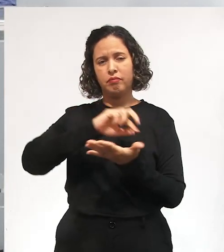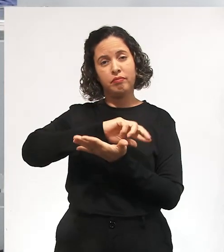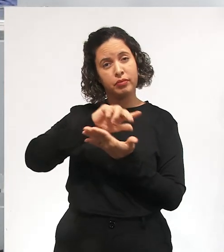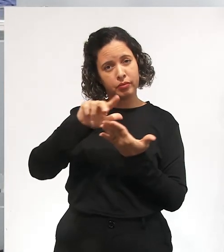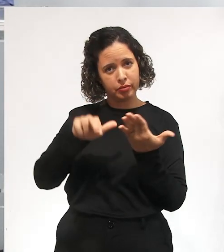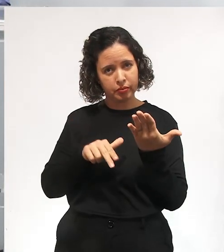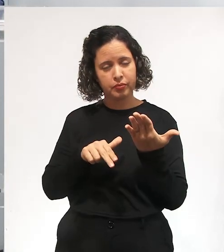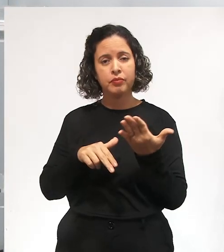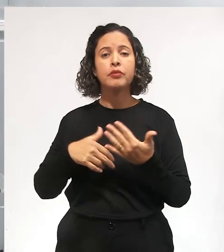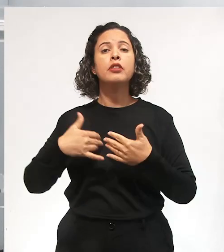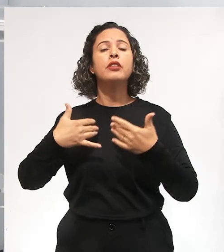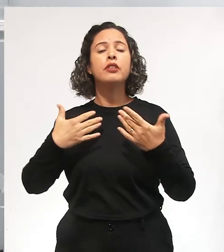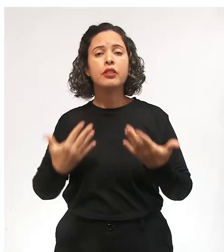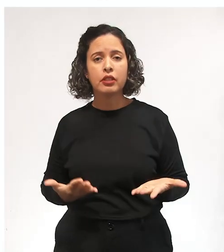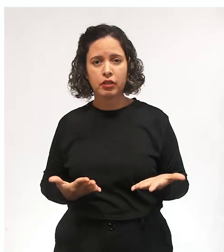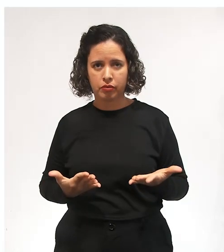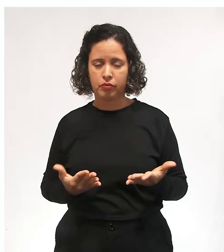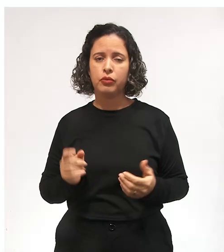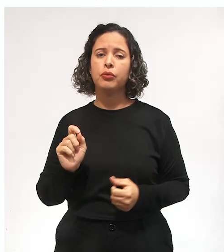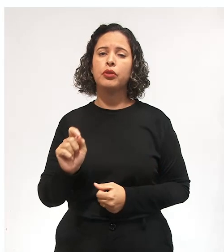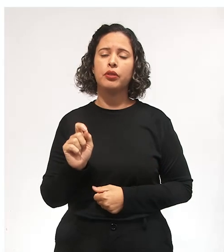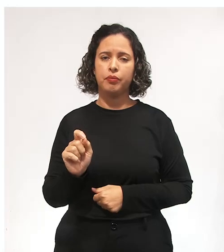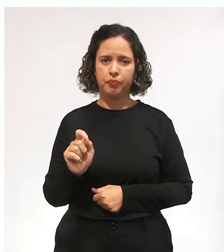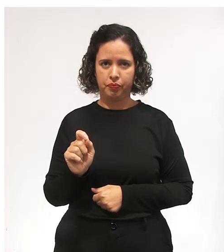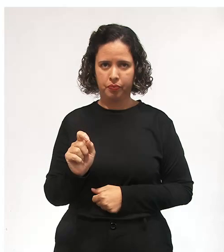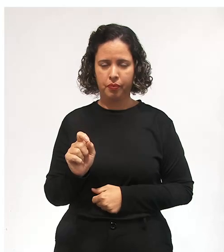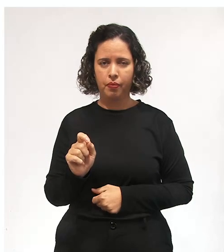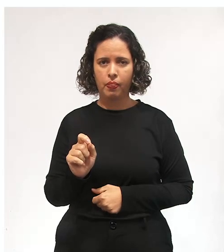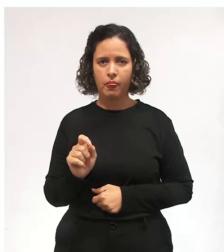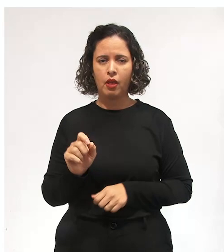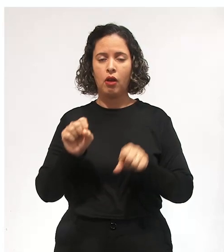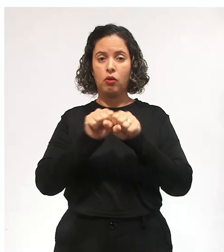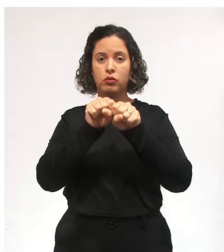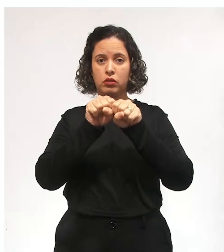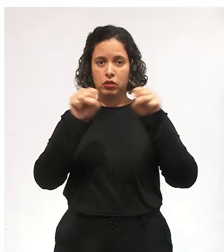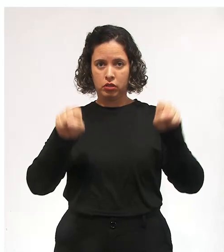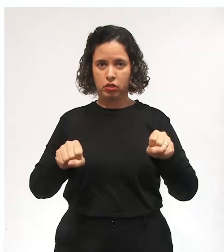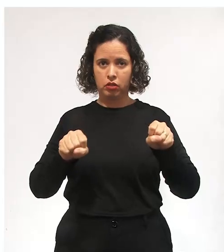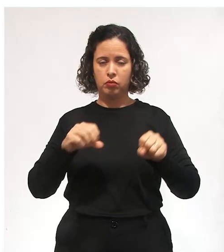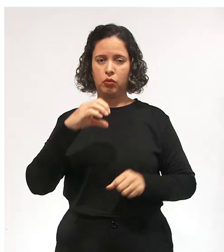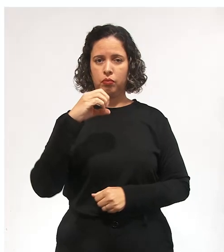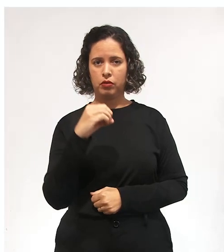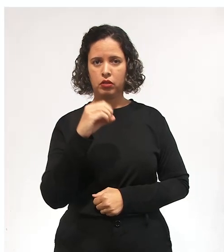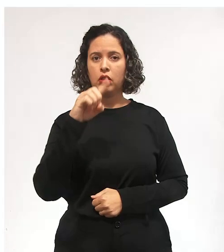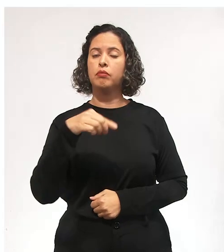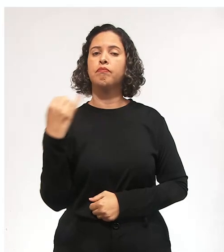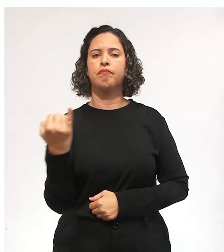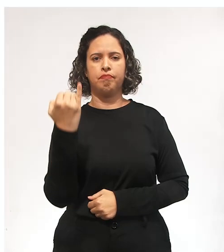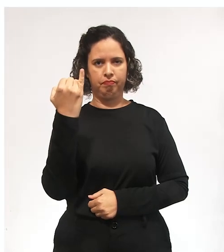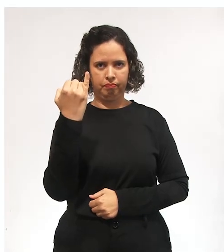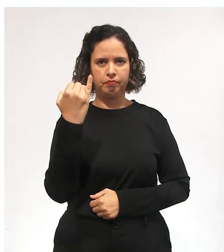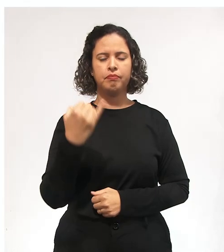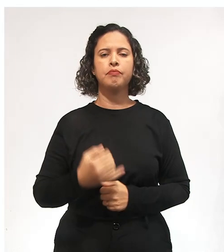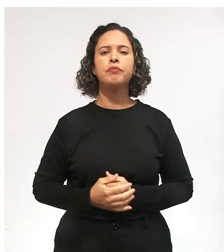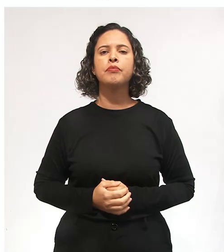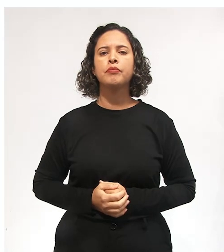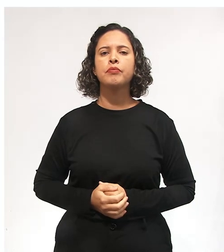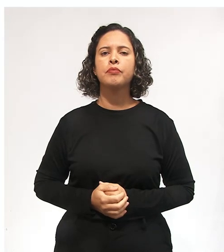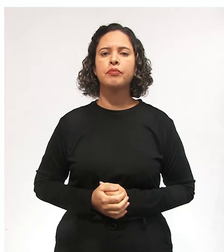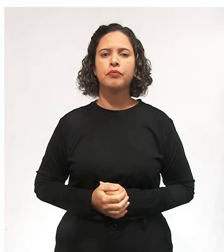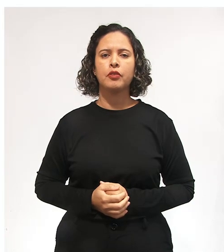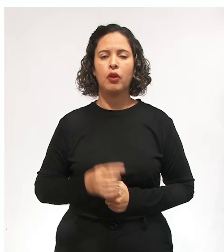de forma geral, a função do sistema operacional é muito importante, né? E